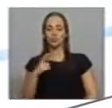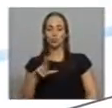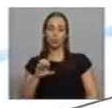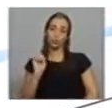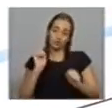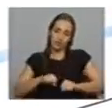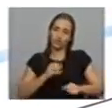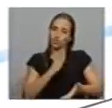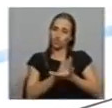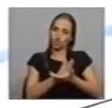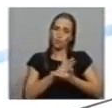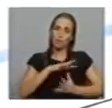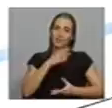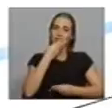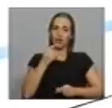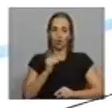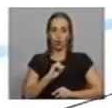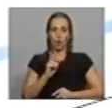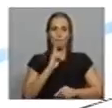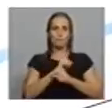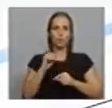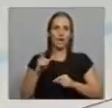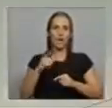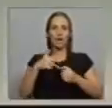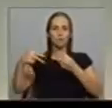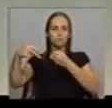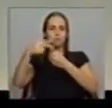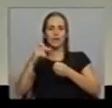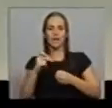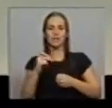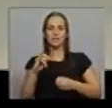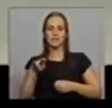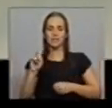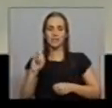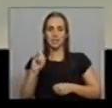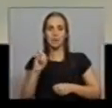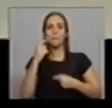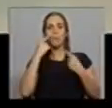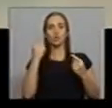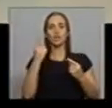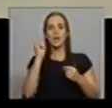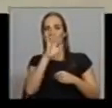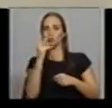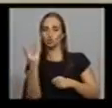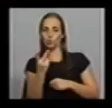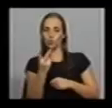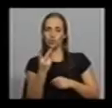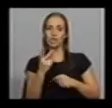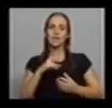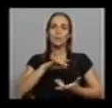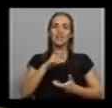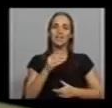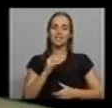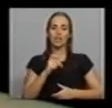curiosíssima da sonda Cassini, que nos mostra duas comparações de imagens do vórtice do Polo Norte de Saturno. Uma